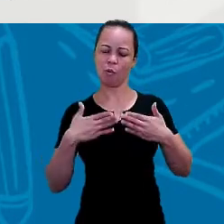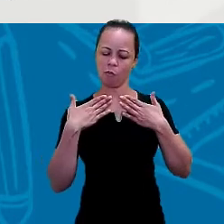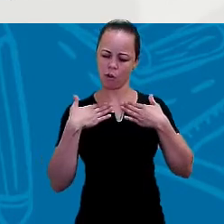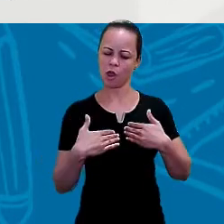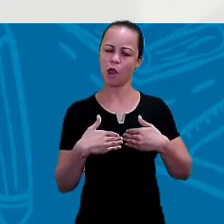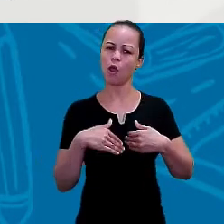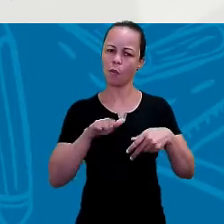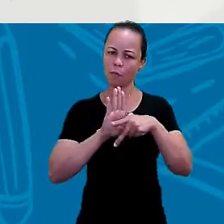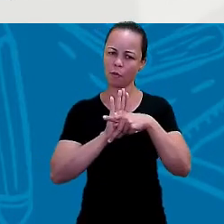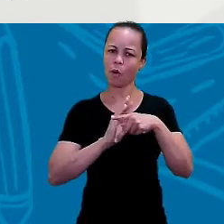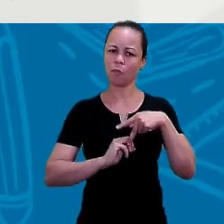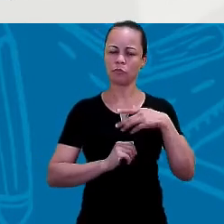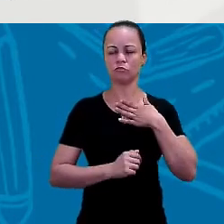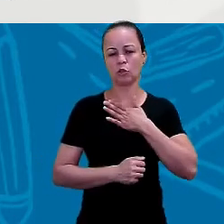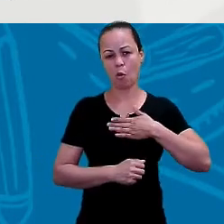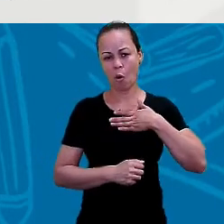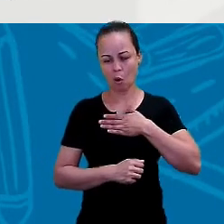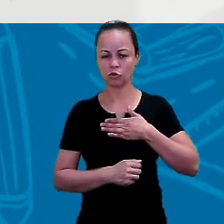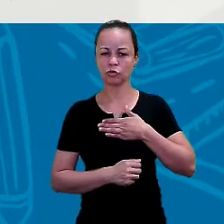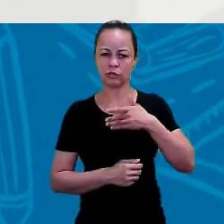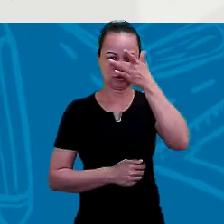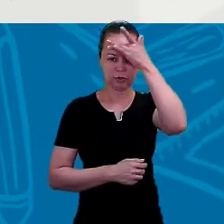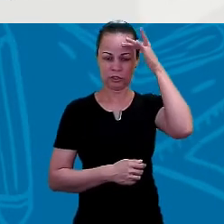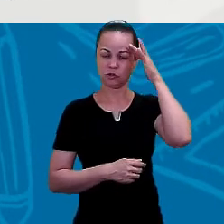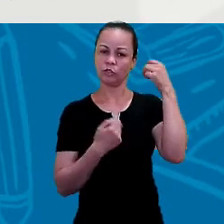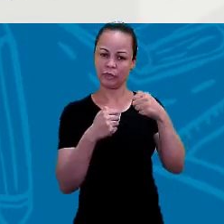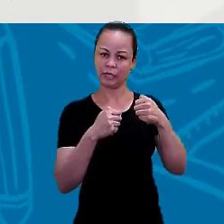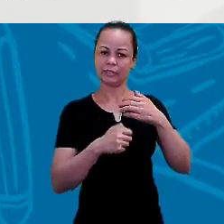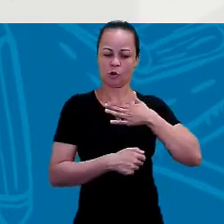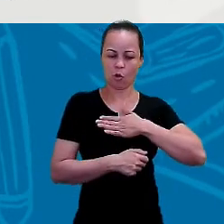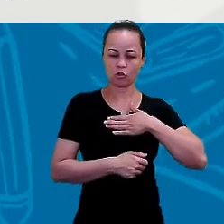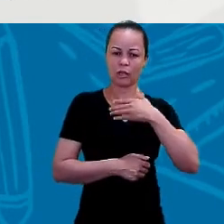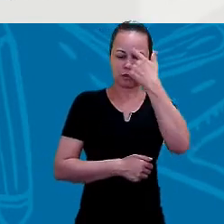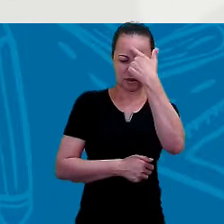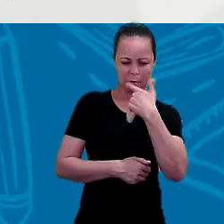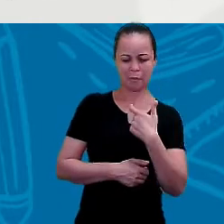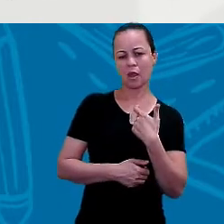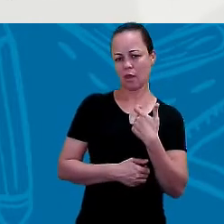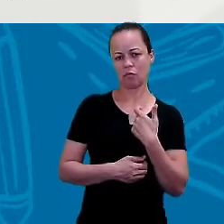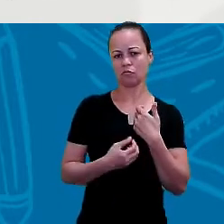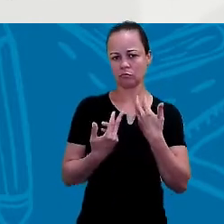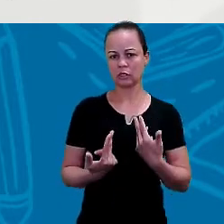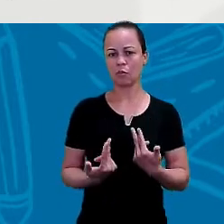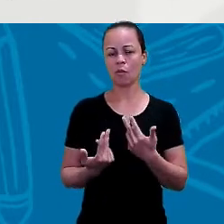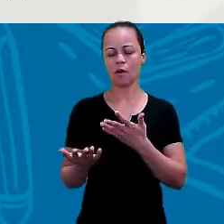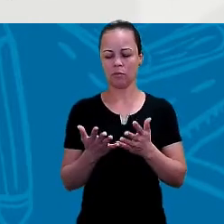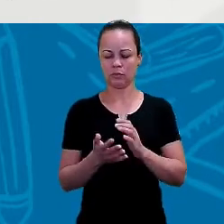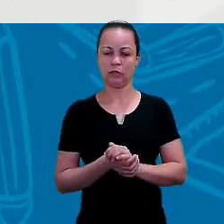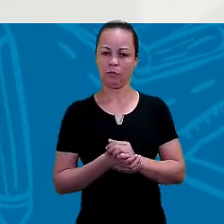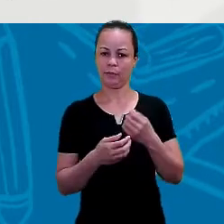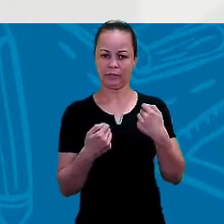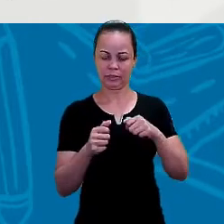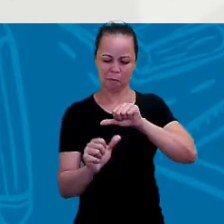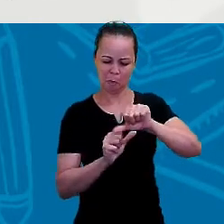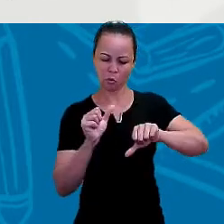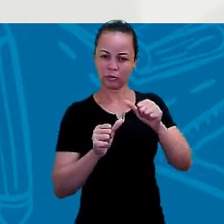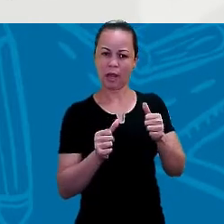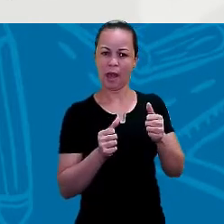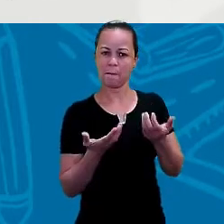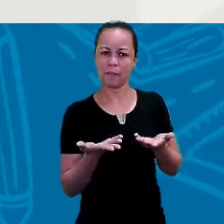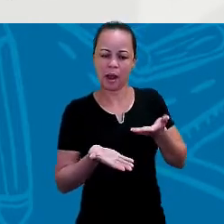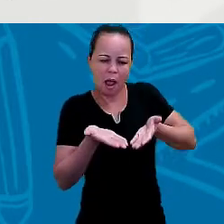gostar do nosso jeito como nós somos. A gente não tem que mudar para agradar as pessoas, não, tá bom? Então,